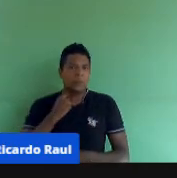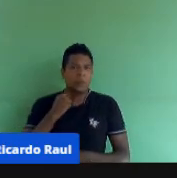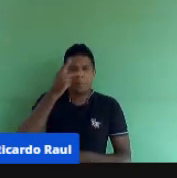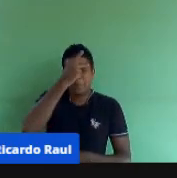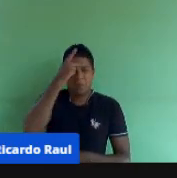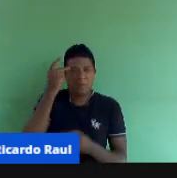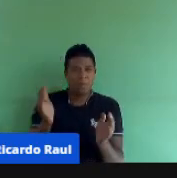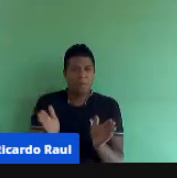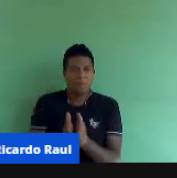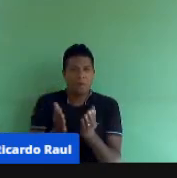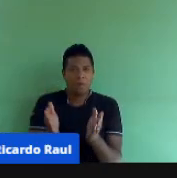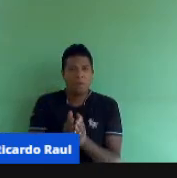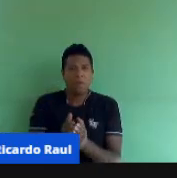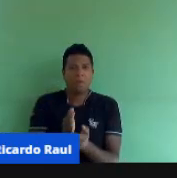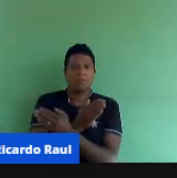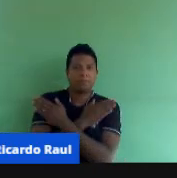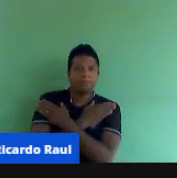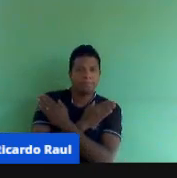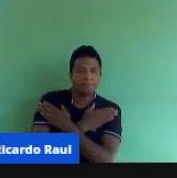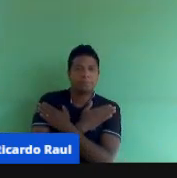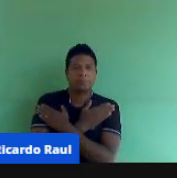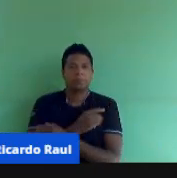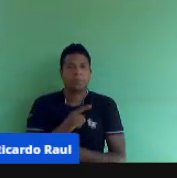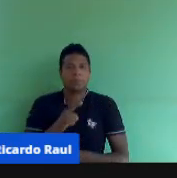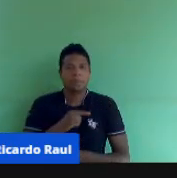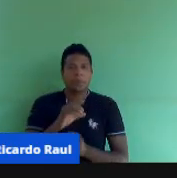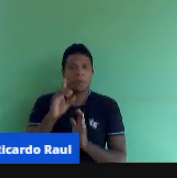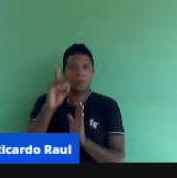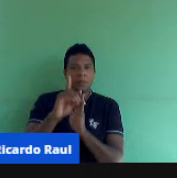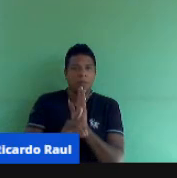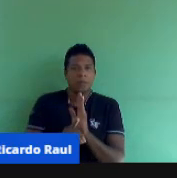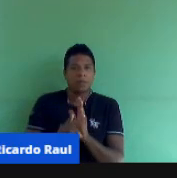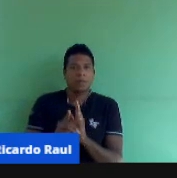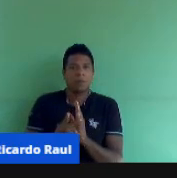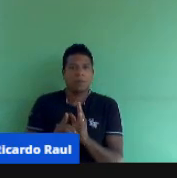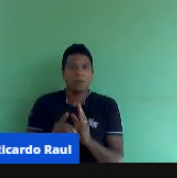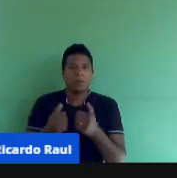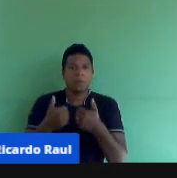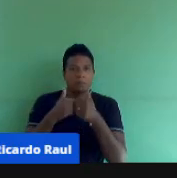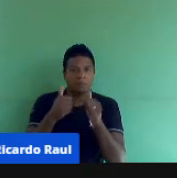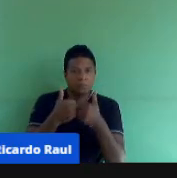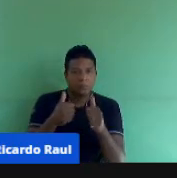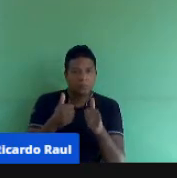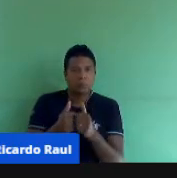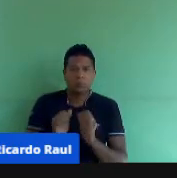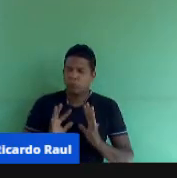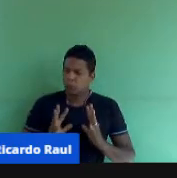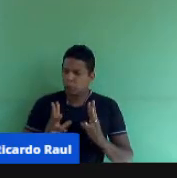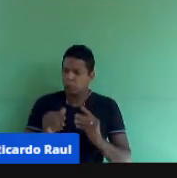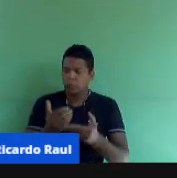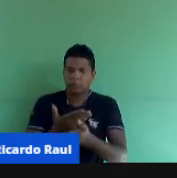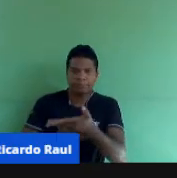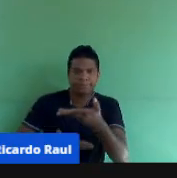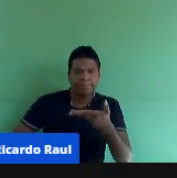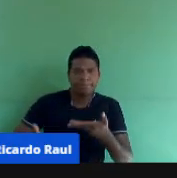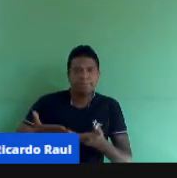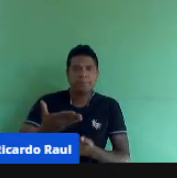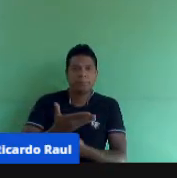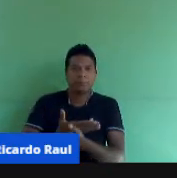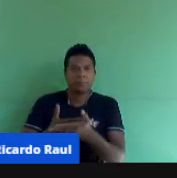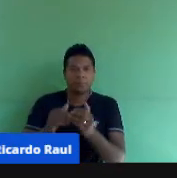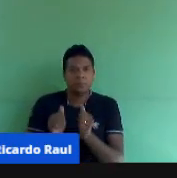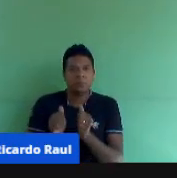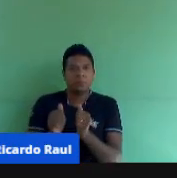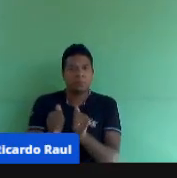emprego, eu tenho direito a um transporte adequado, é tudo isso que envolve, né? Então, tudo isso está junto em ações que podem